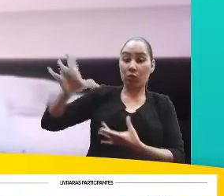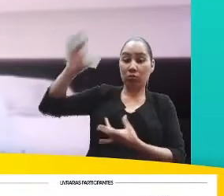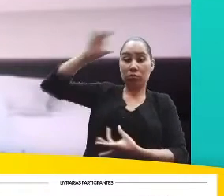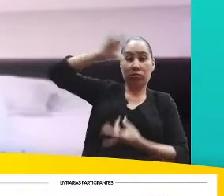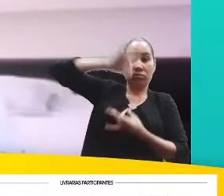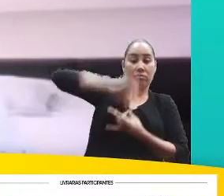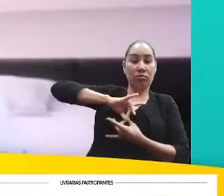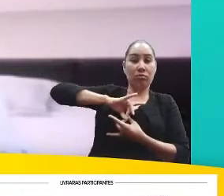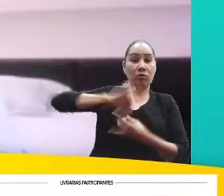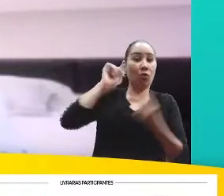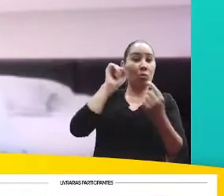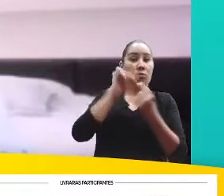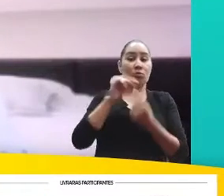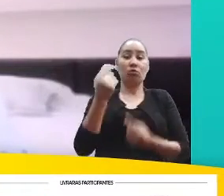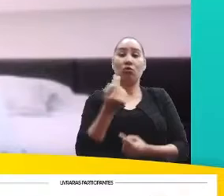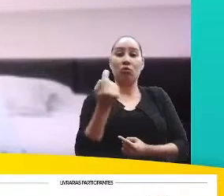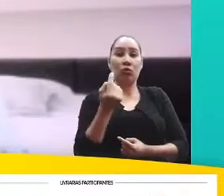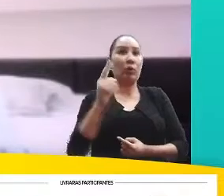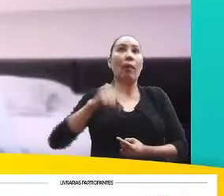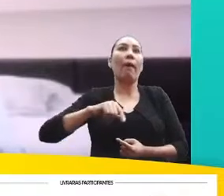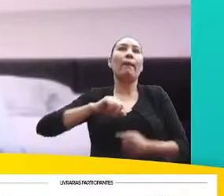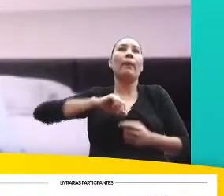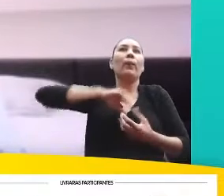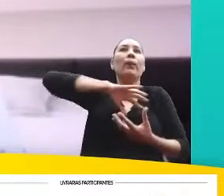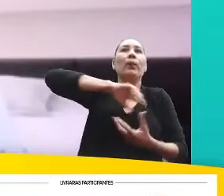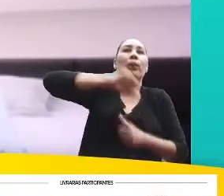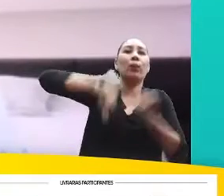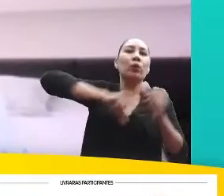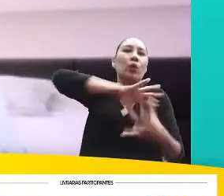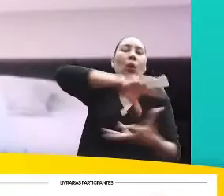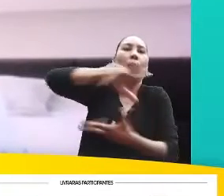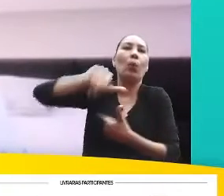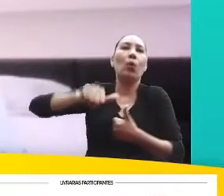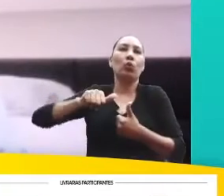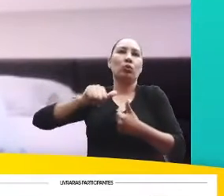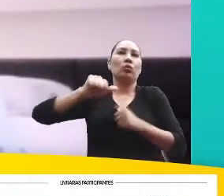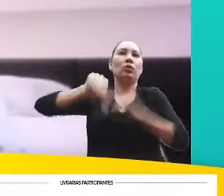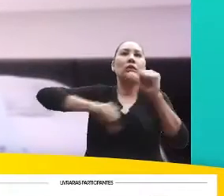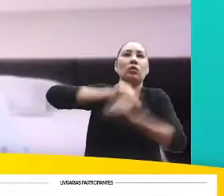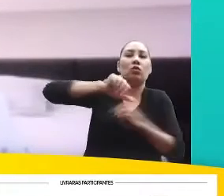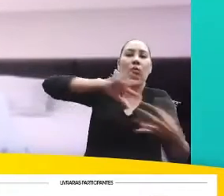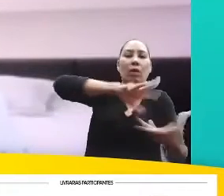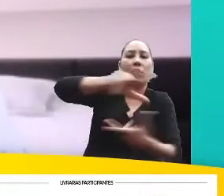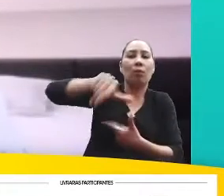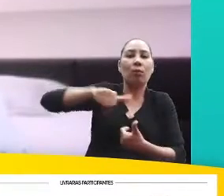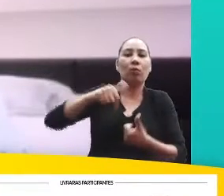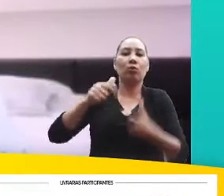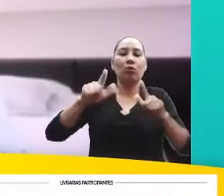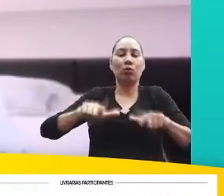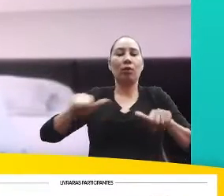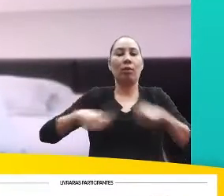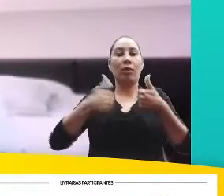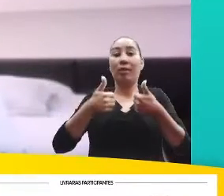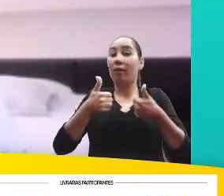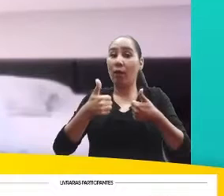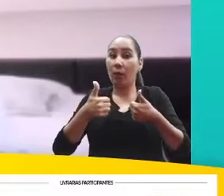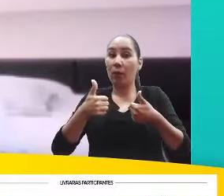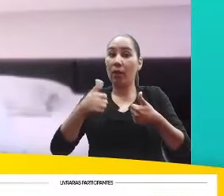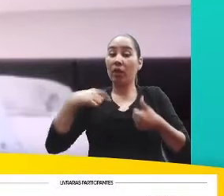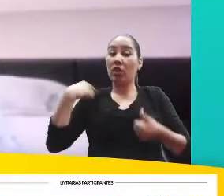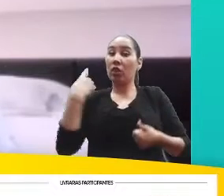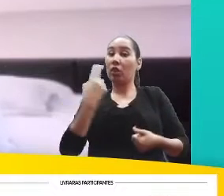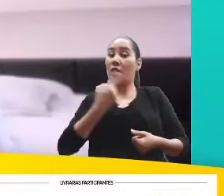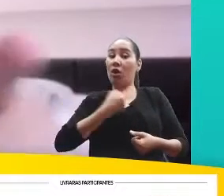única. E não é mudar o mundo, não é transformar o mundo num lugar melhor, é nos melhorarmos. E para